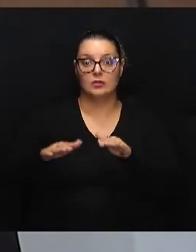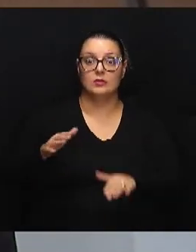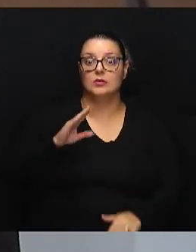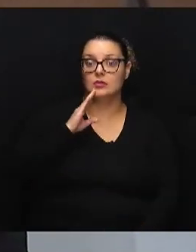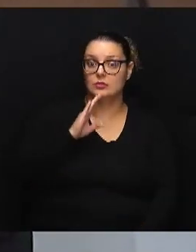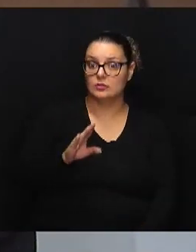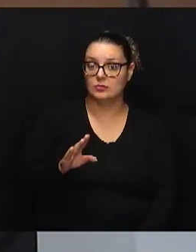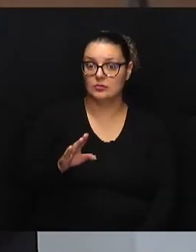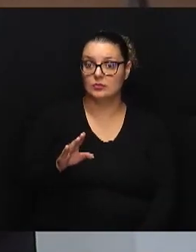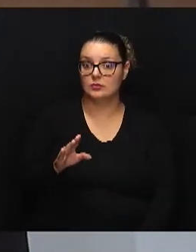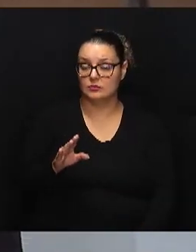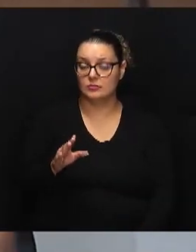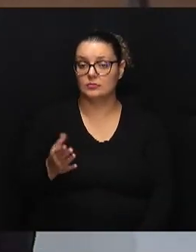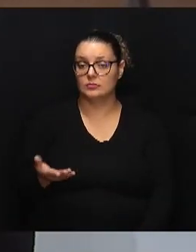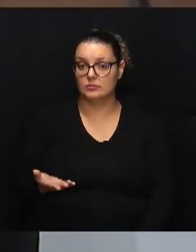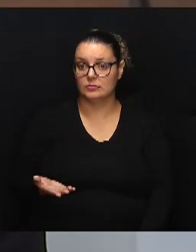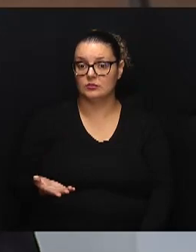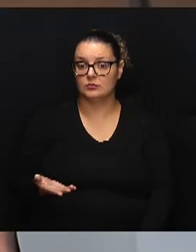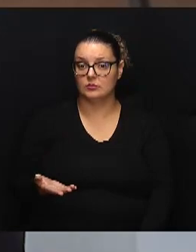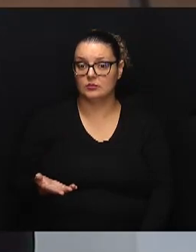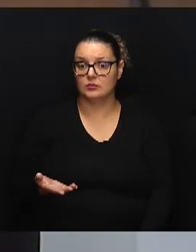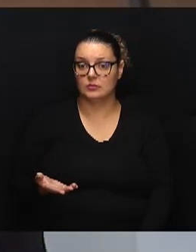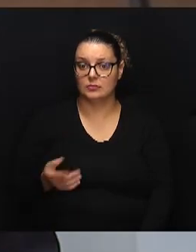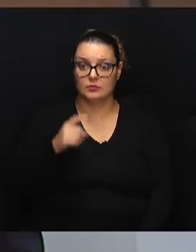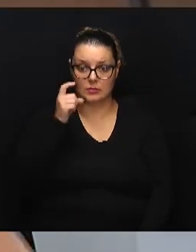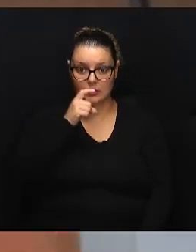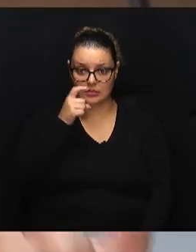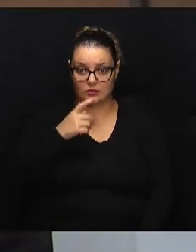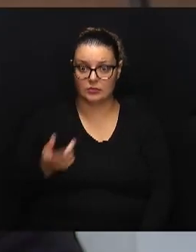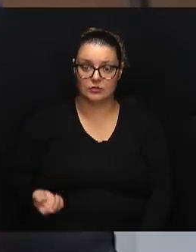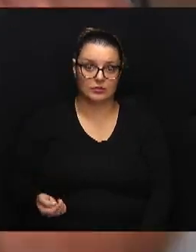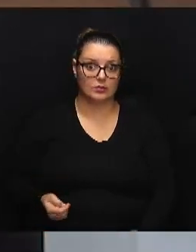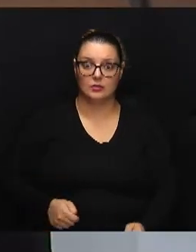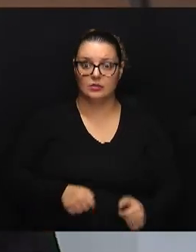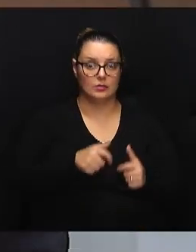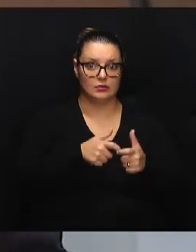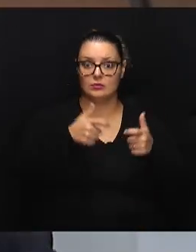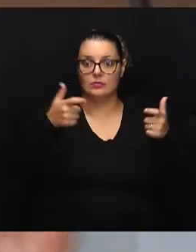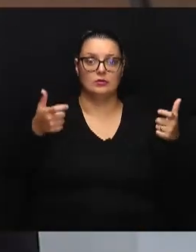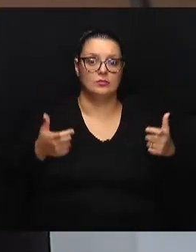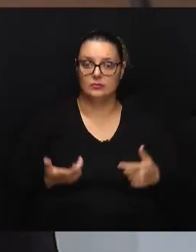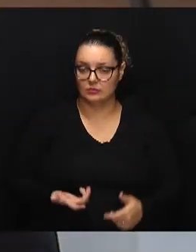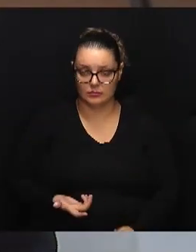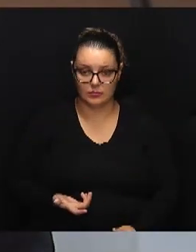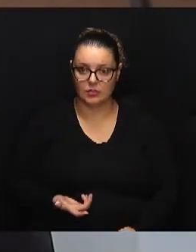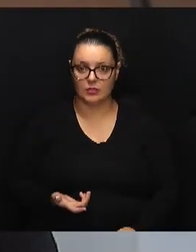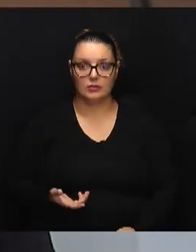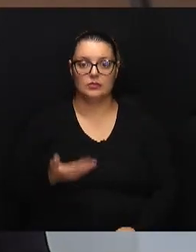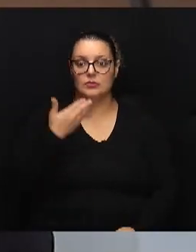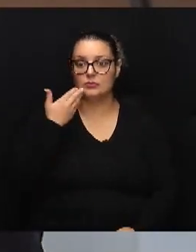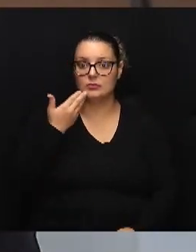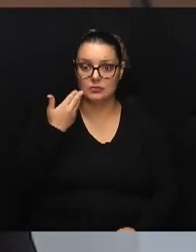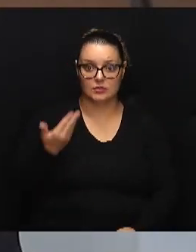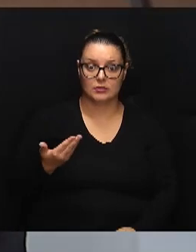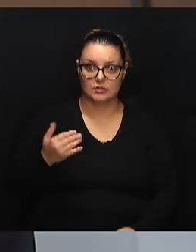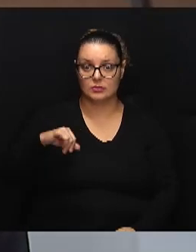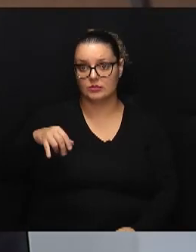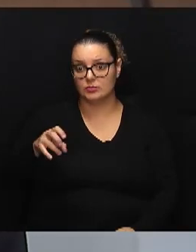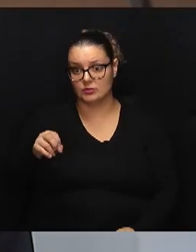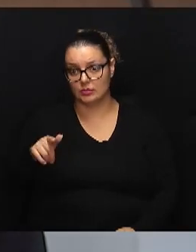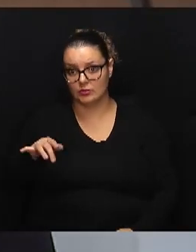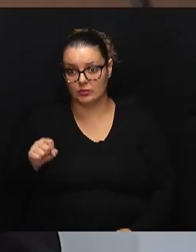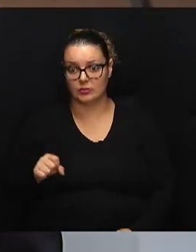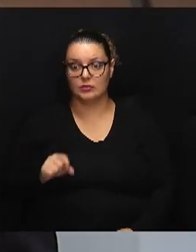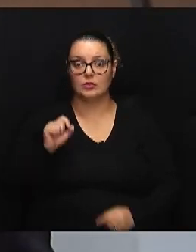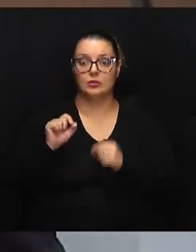promessas com promessas mentirosas, de ganhos, altos ganhos, de ganho fácil nesses jogos, e na verdade o que acontece